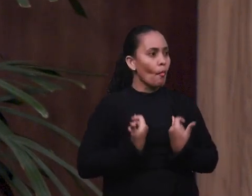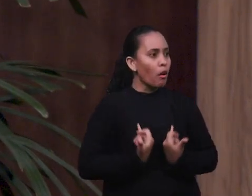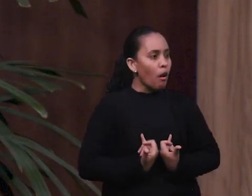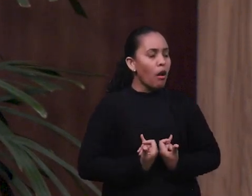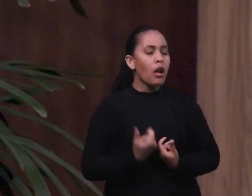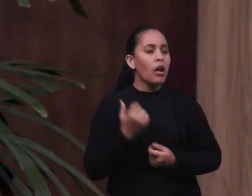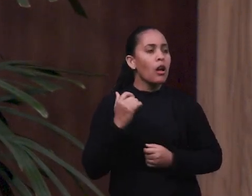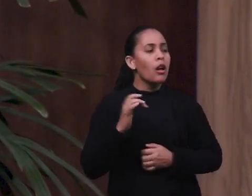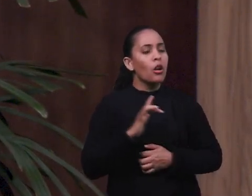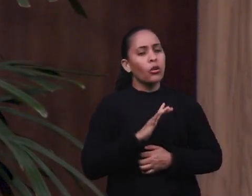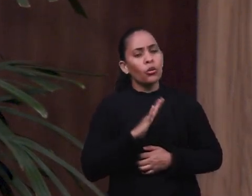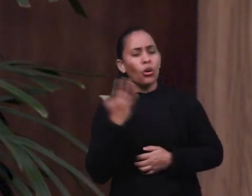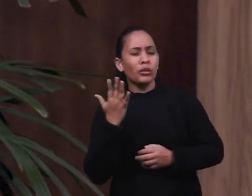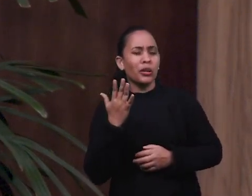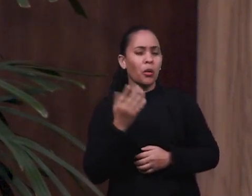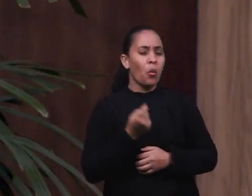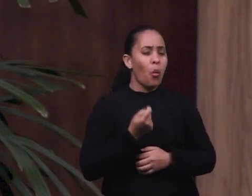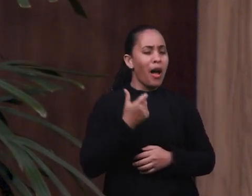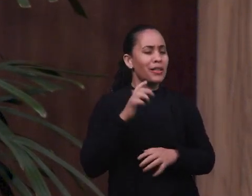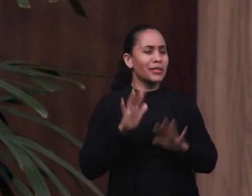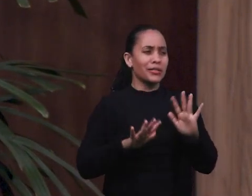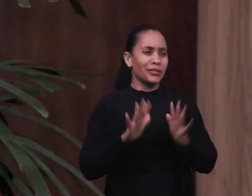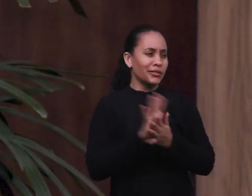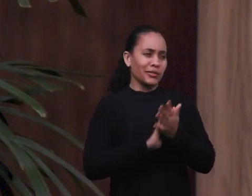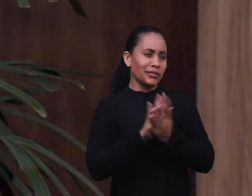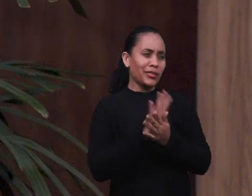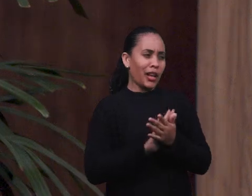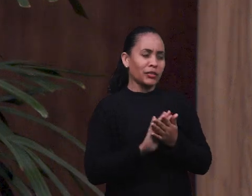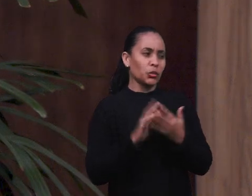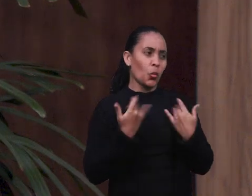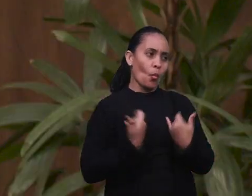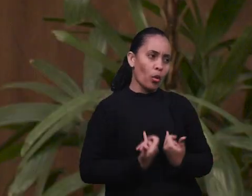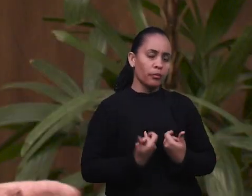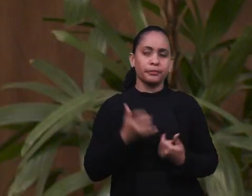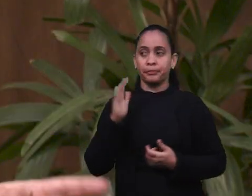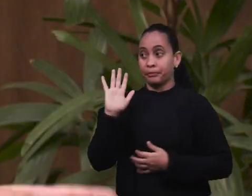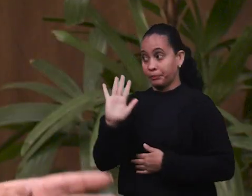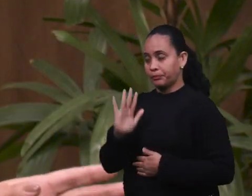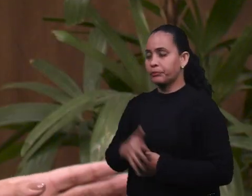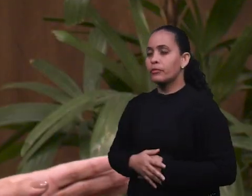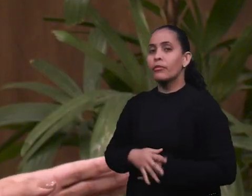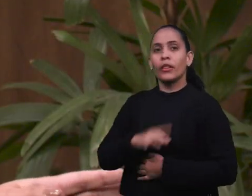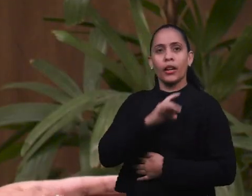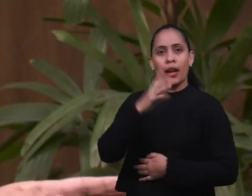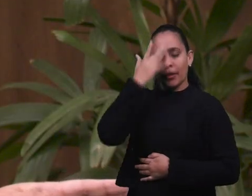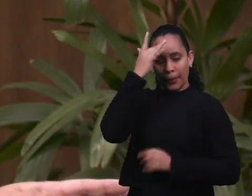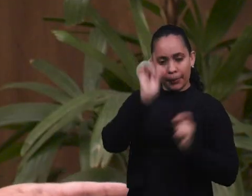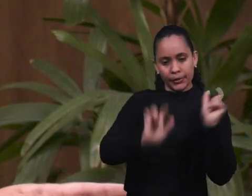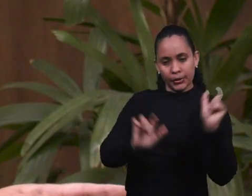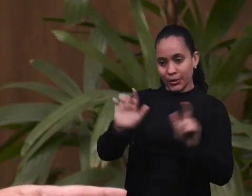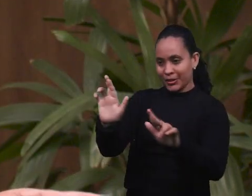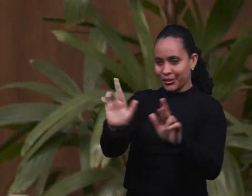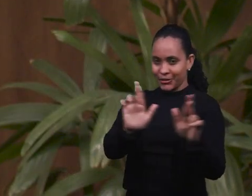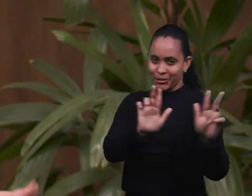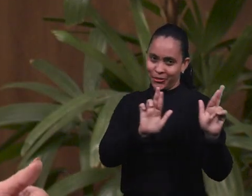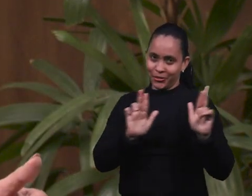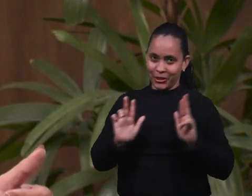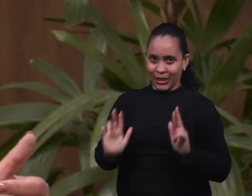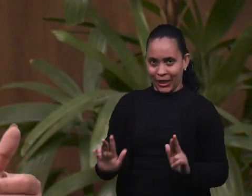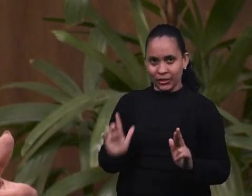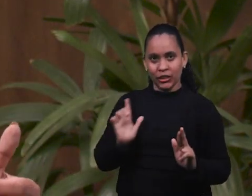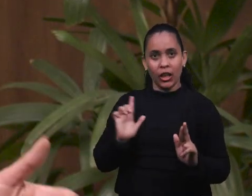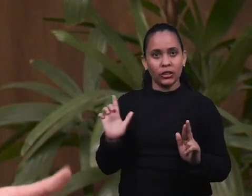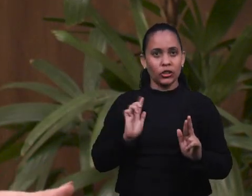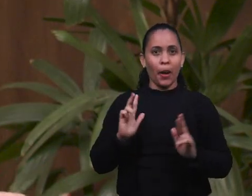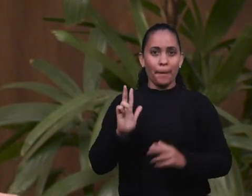muito e outras quase nada, não perde quase nada? Porque cada ser humano é diferente, né? Tem